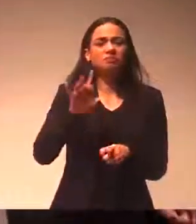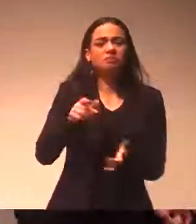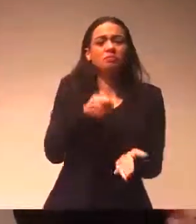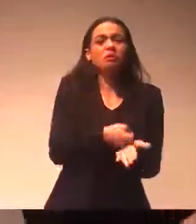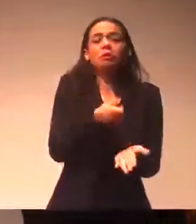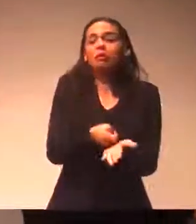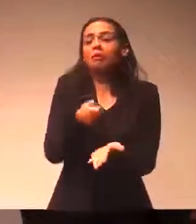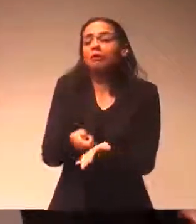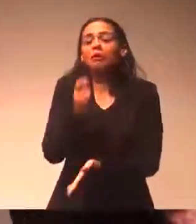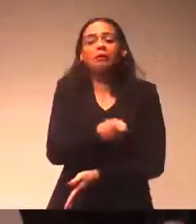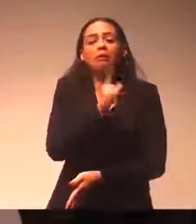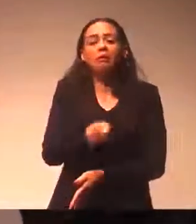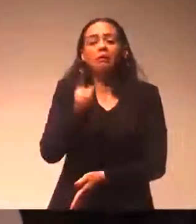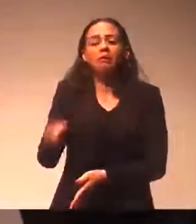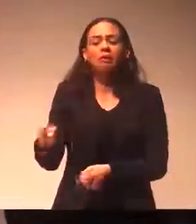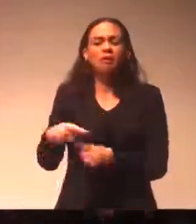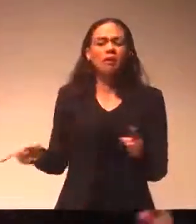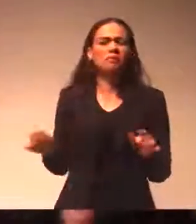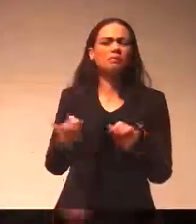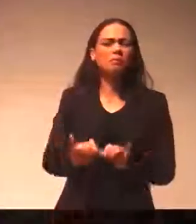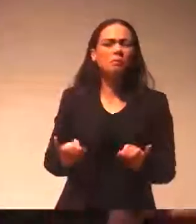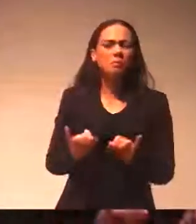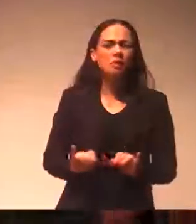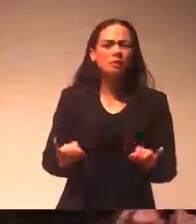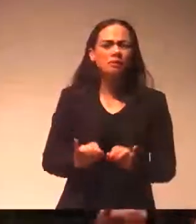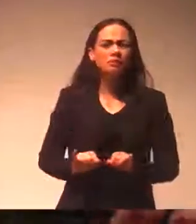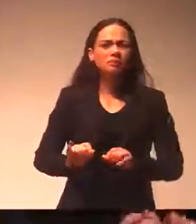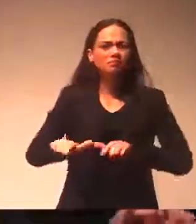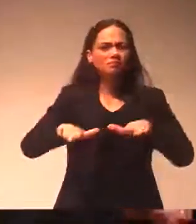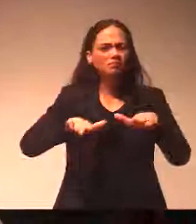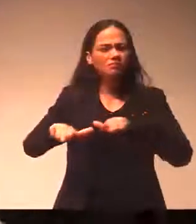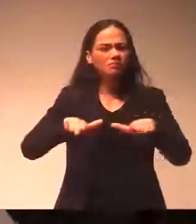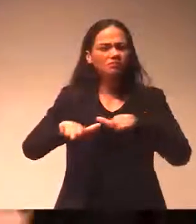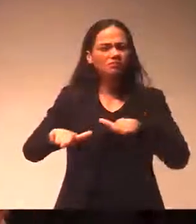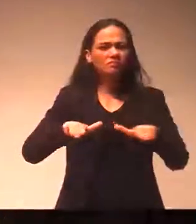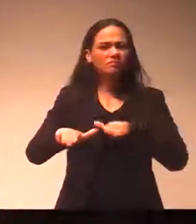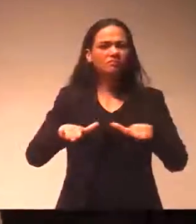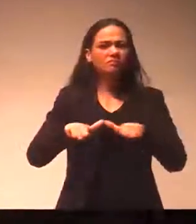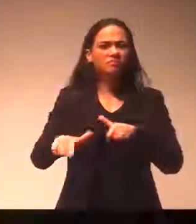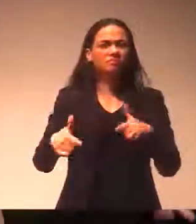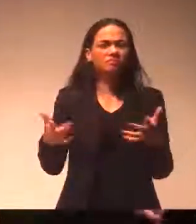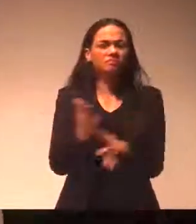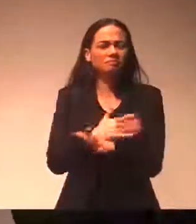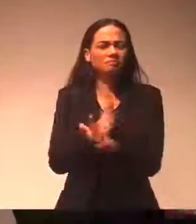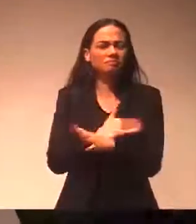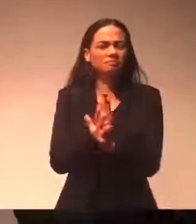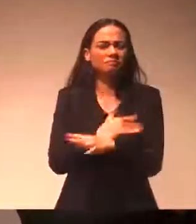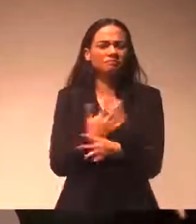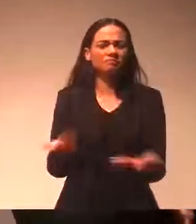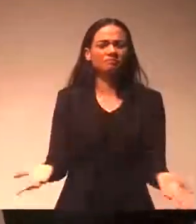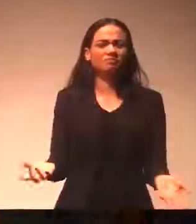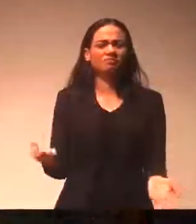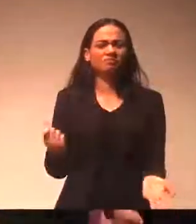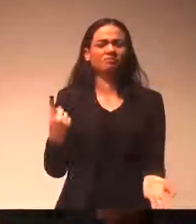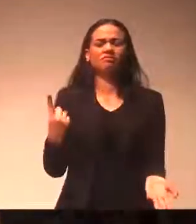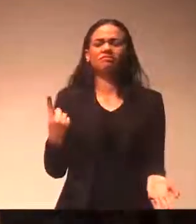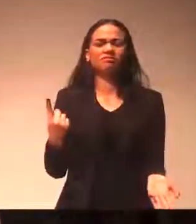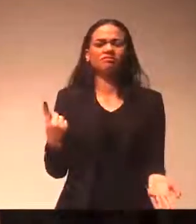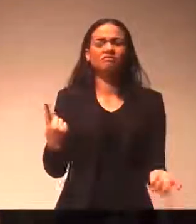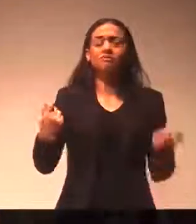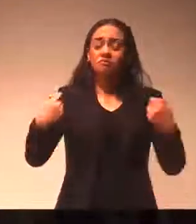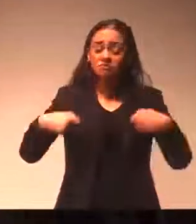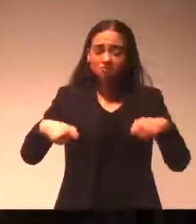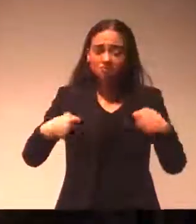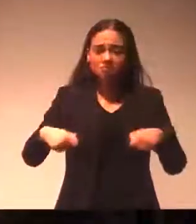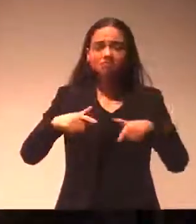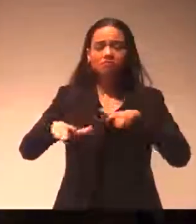só faz bobagem. É só ver o que acontece nessa cidade o tempo todo. Né? Então são filhotes da velha política que não sabe fazer a velha política. O